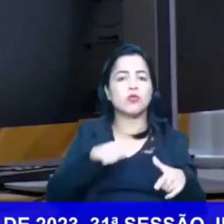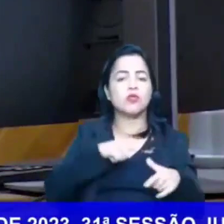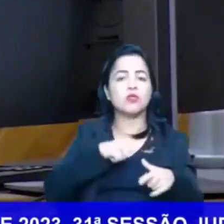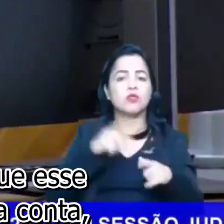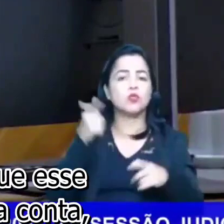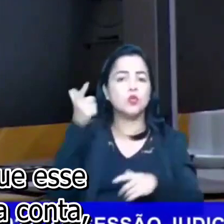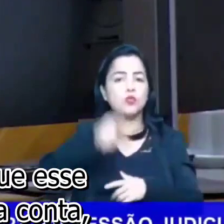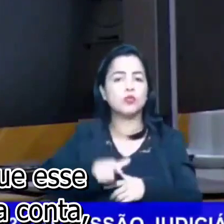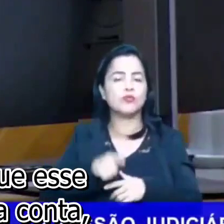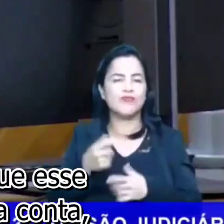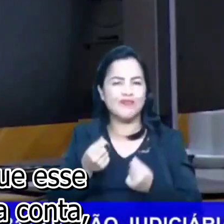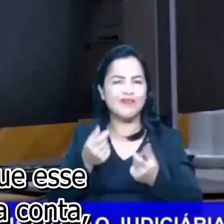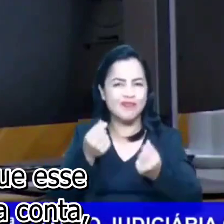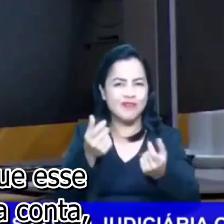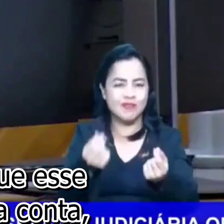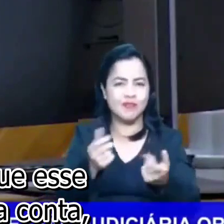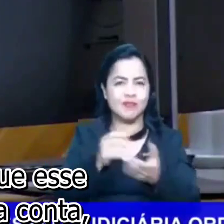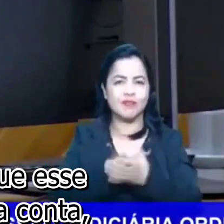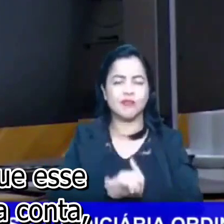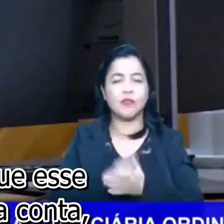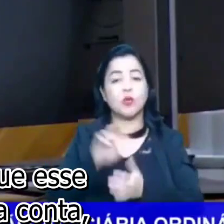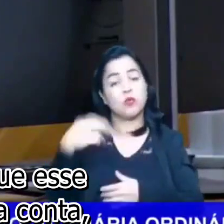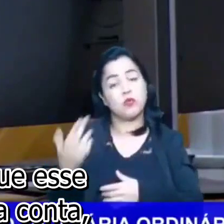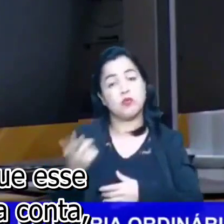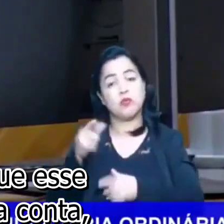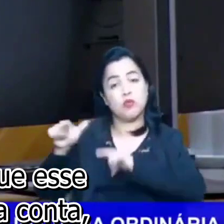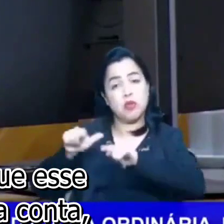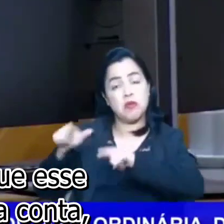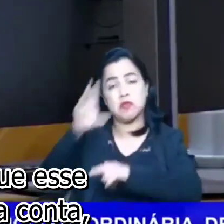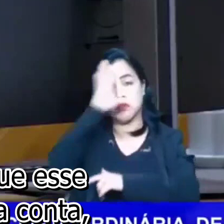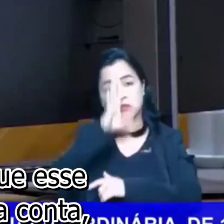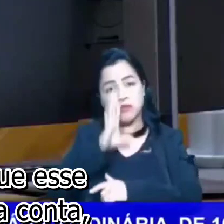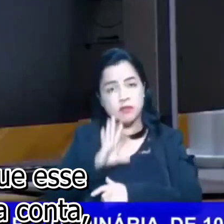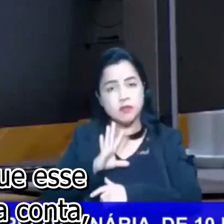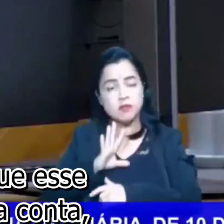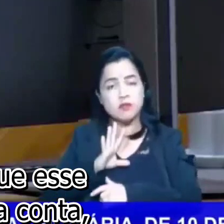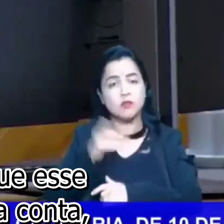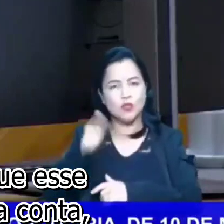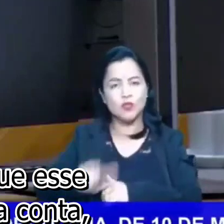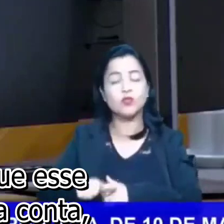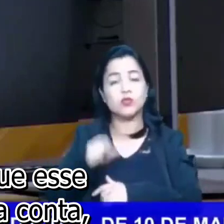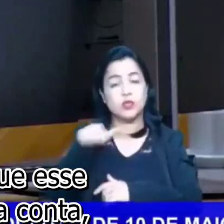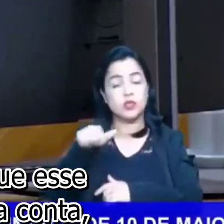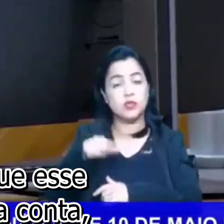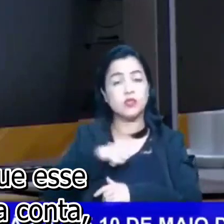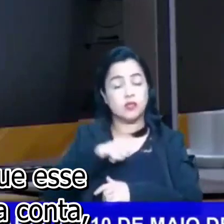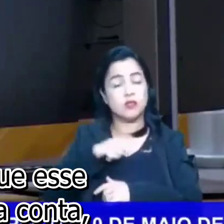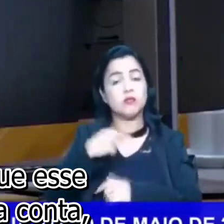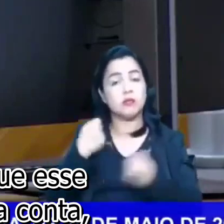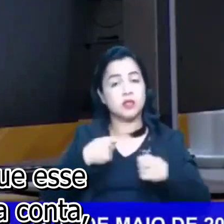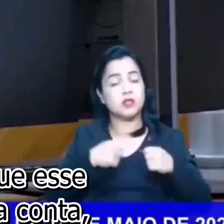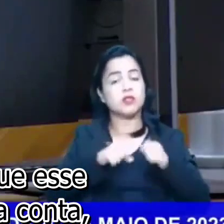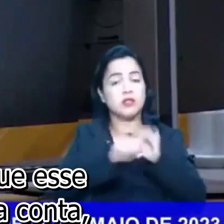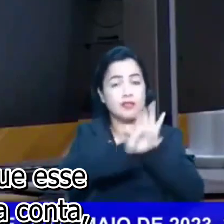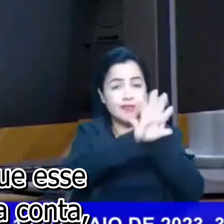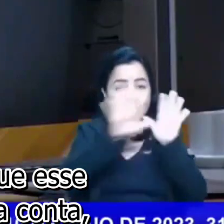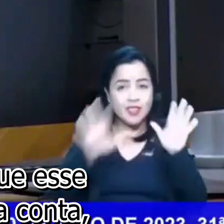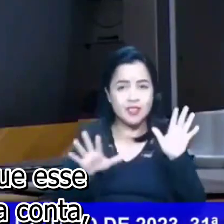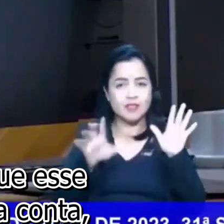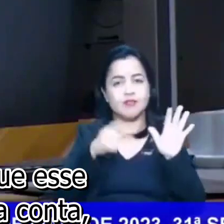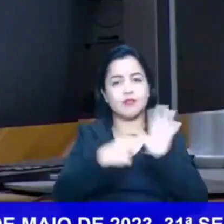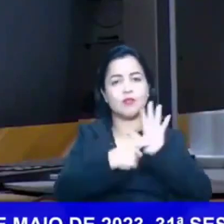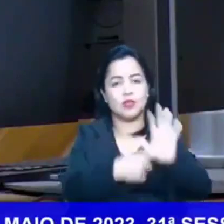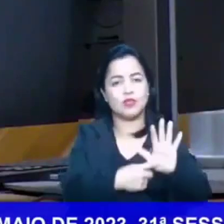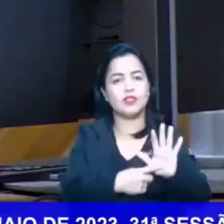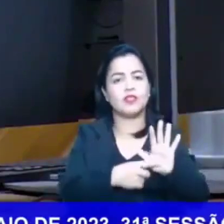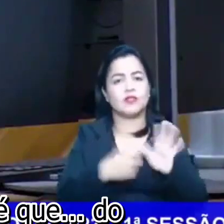fonte, que isso, ou que foi o serviço gratuito, de novo, que esse serviço seja transparentemente registrado